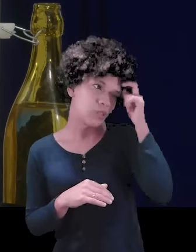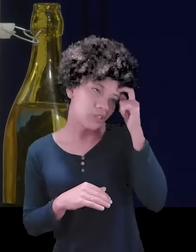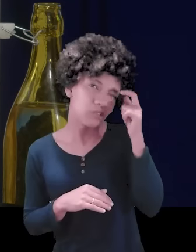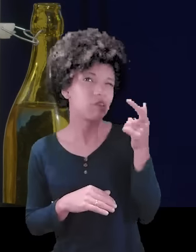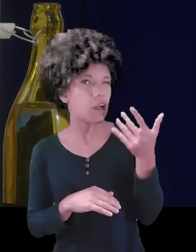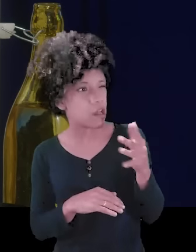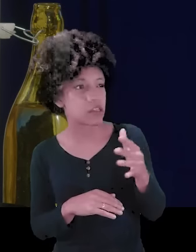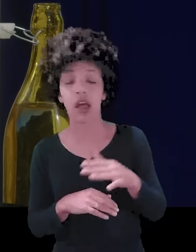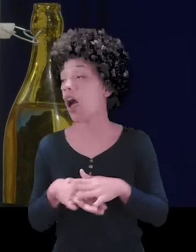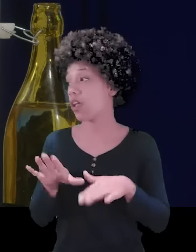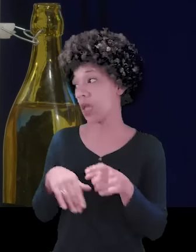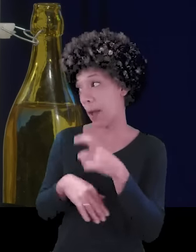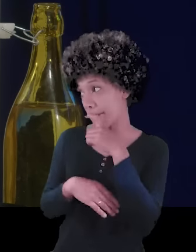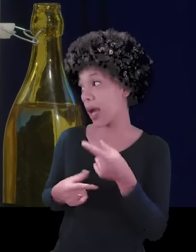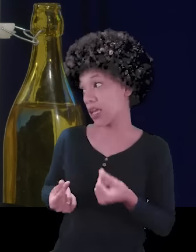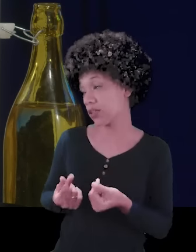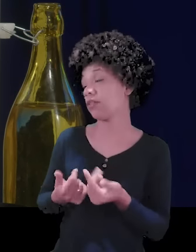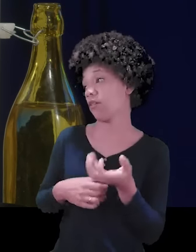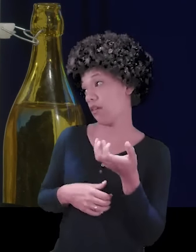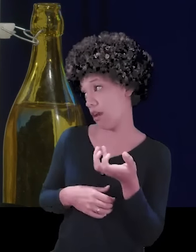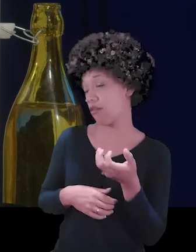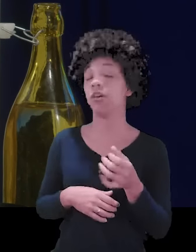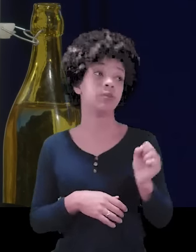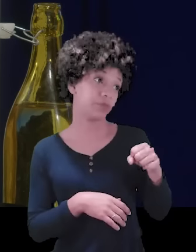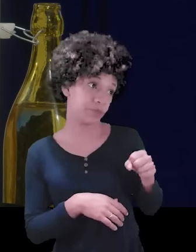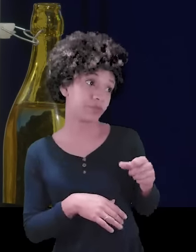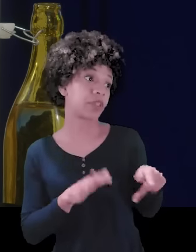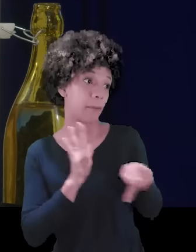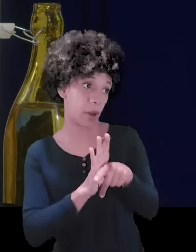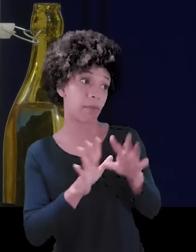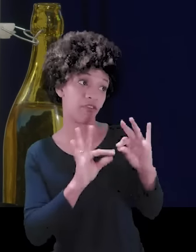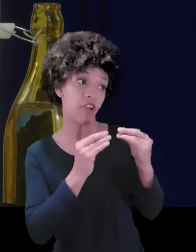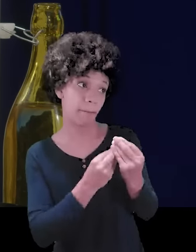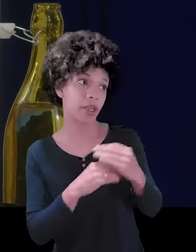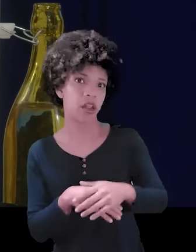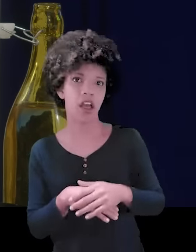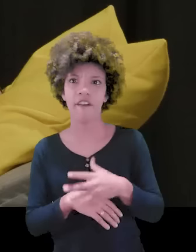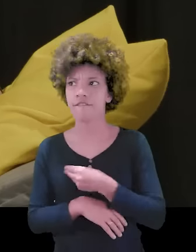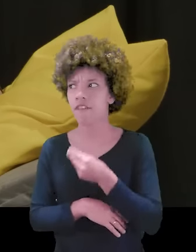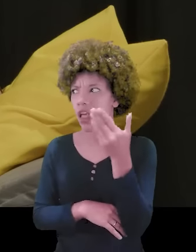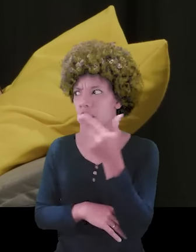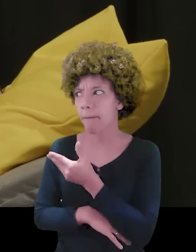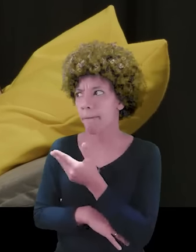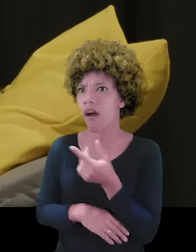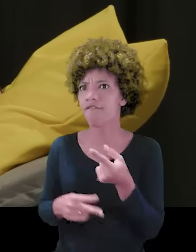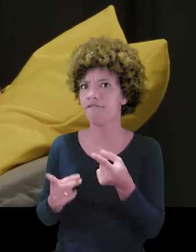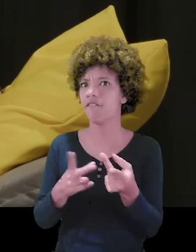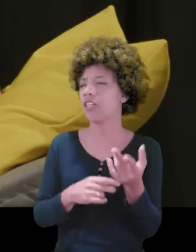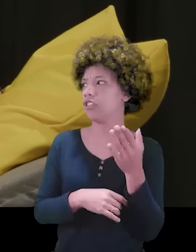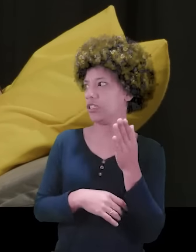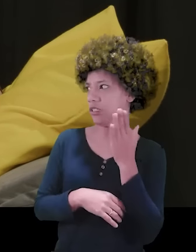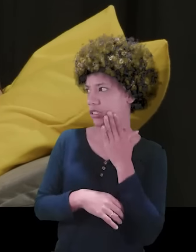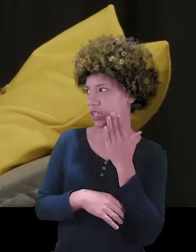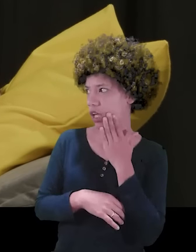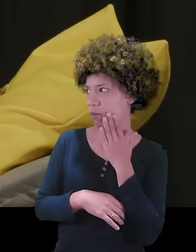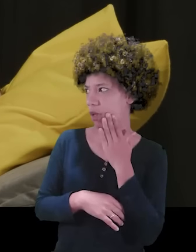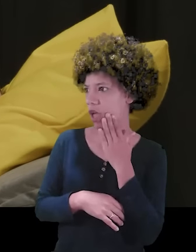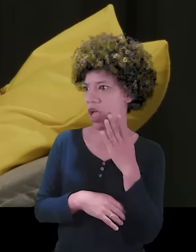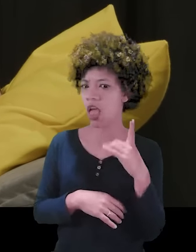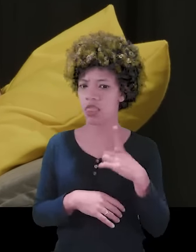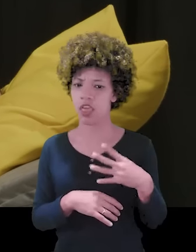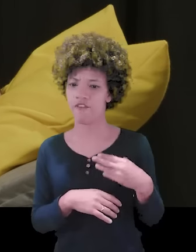cara de ser um pai que cabelo dinheiro exatamente essas palavras famílias bem nem sabe em uma família que tem muita muita